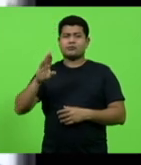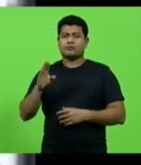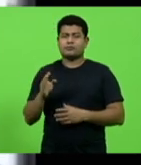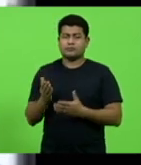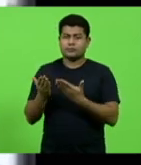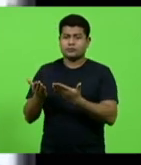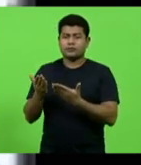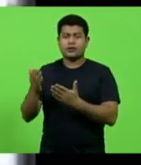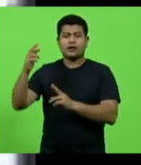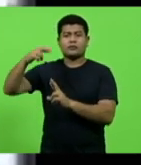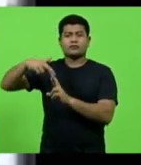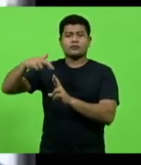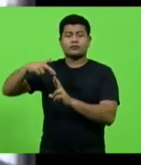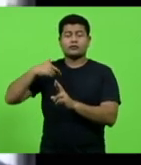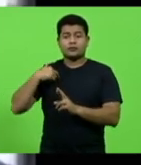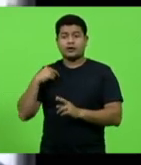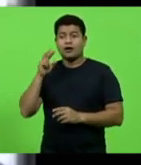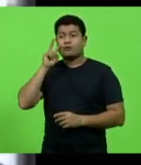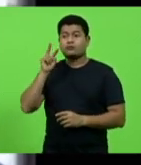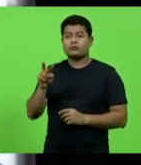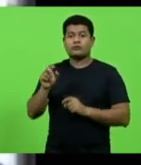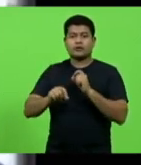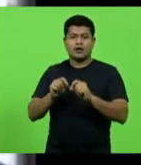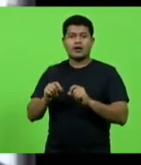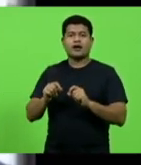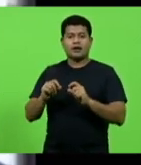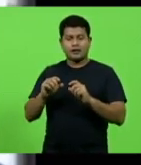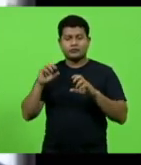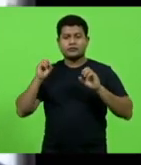educação domiciliar neste contexto e percebi,